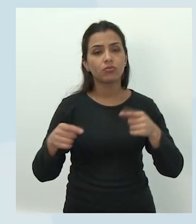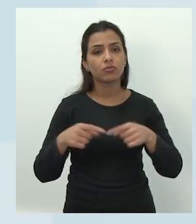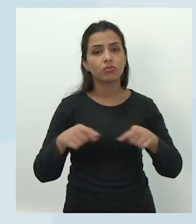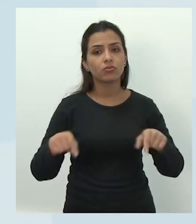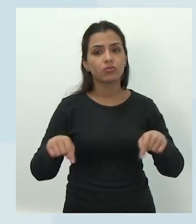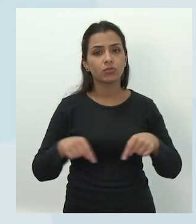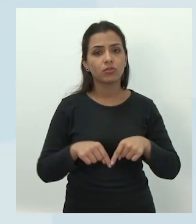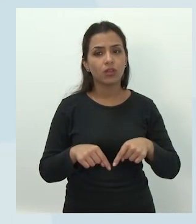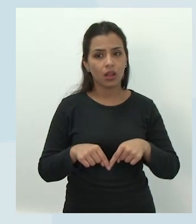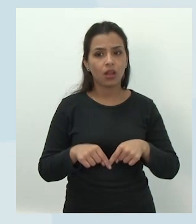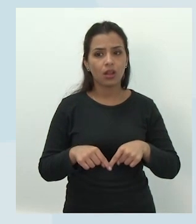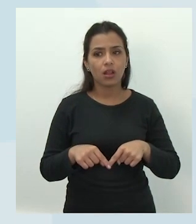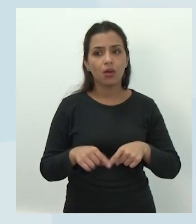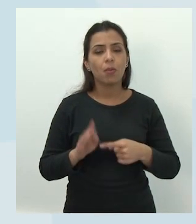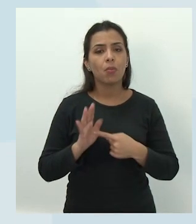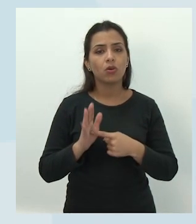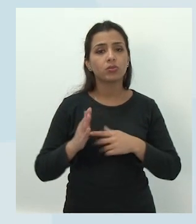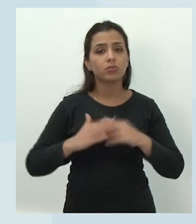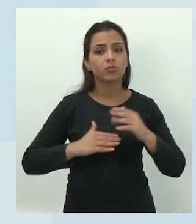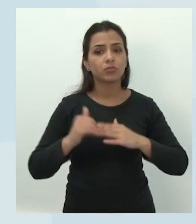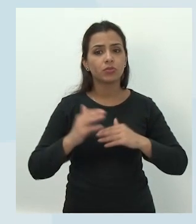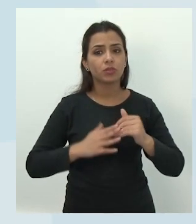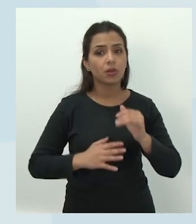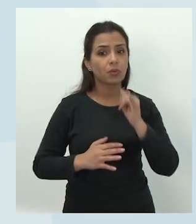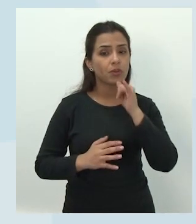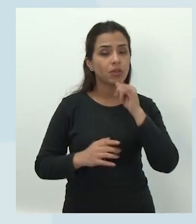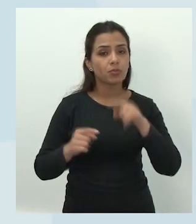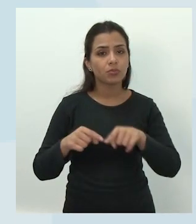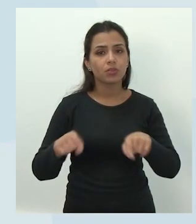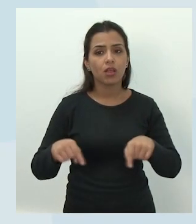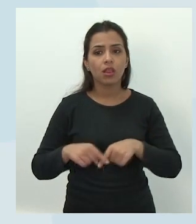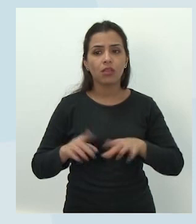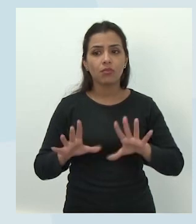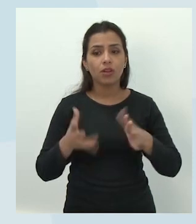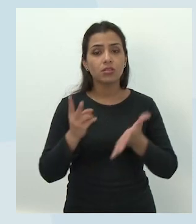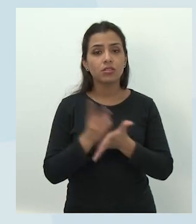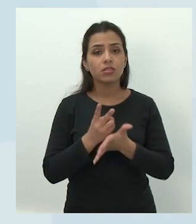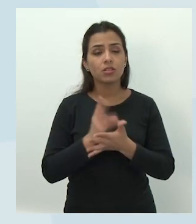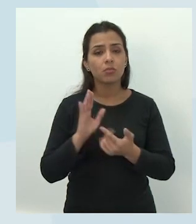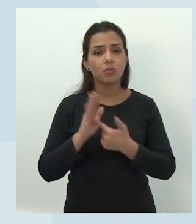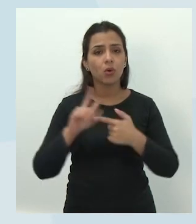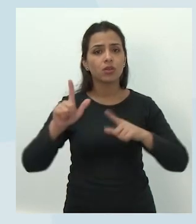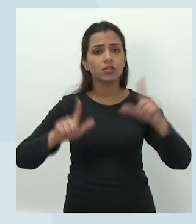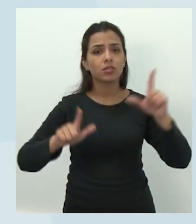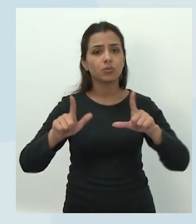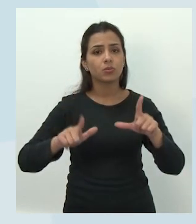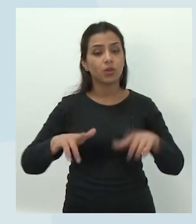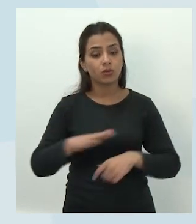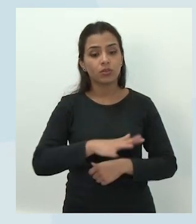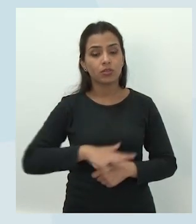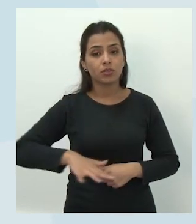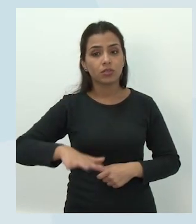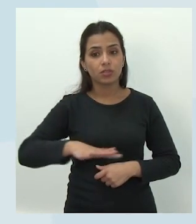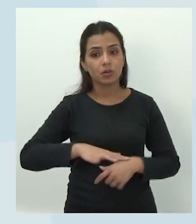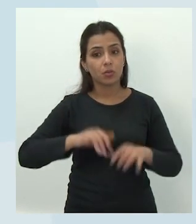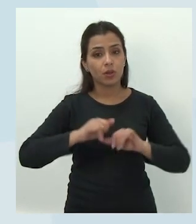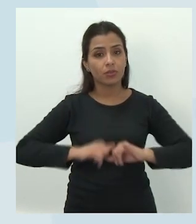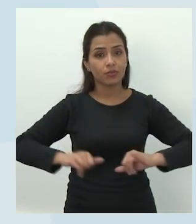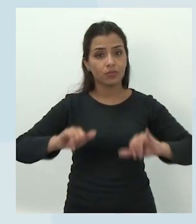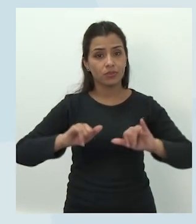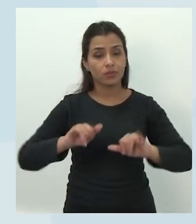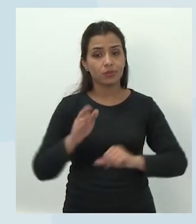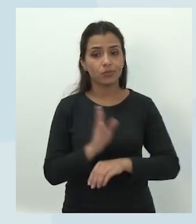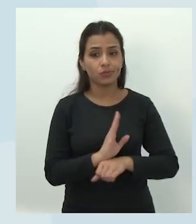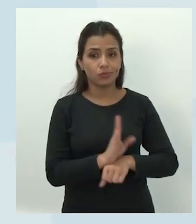a produção artística. Os salões e festivais, que a gente vê tanto falando na televisão, além de serem espaços expositivos para a divulgação dos filmes de